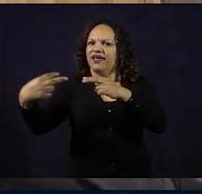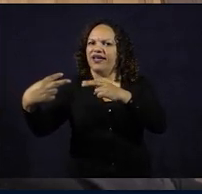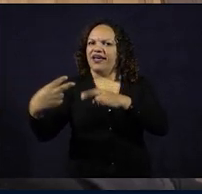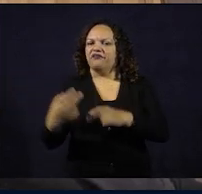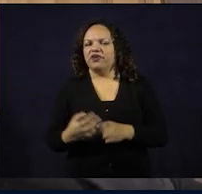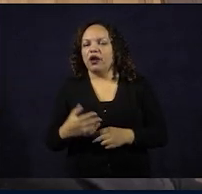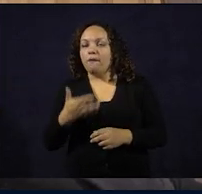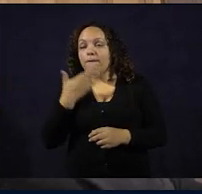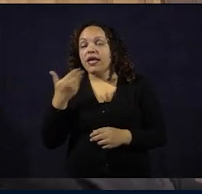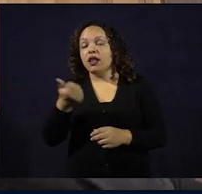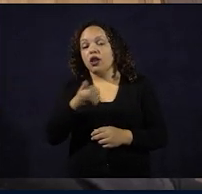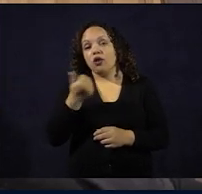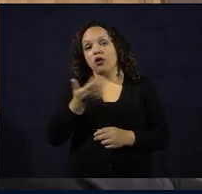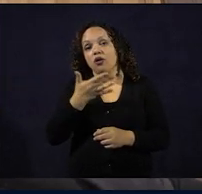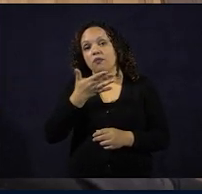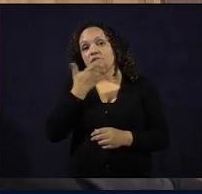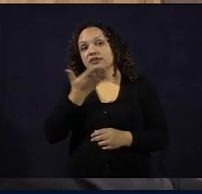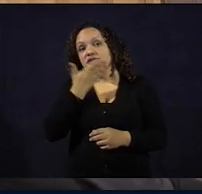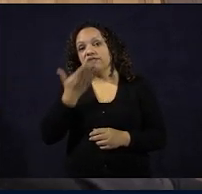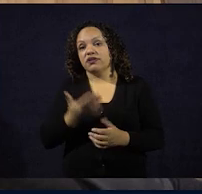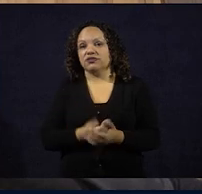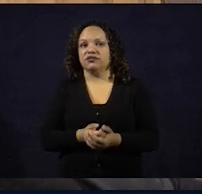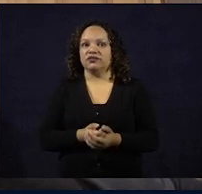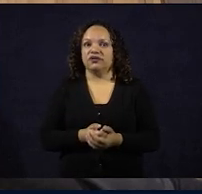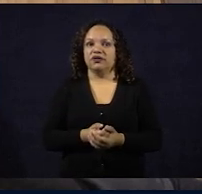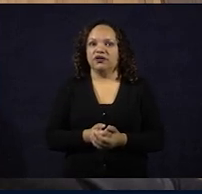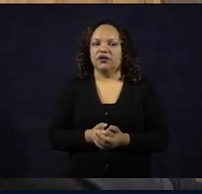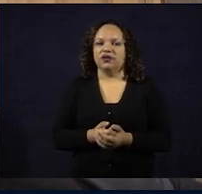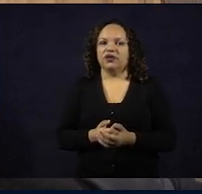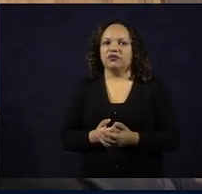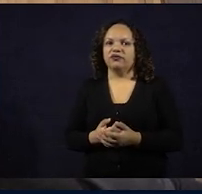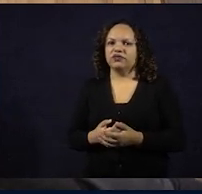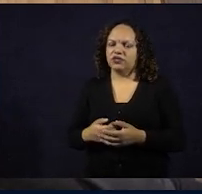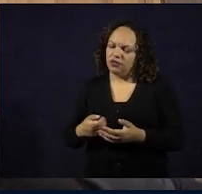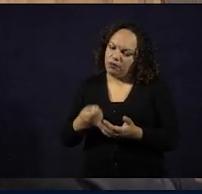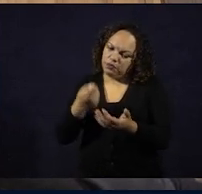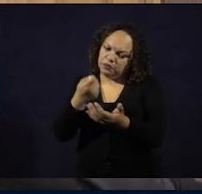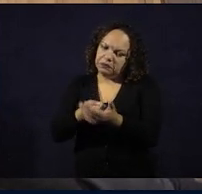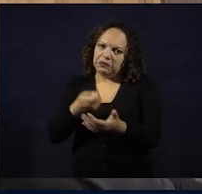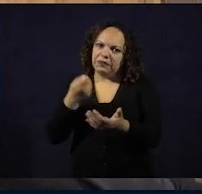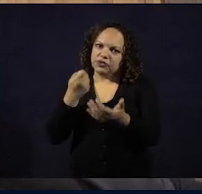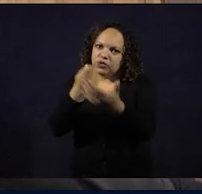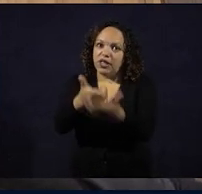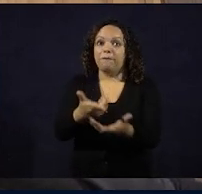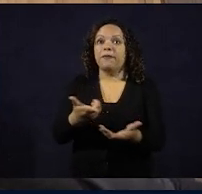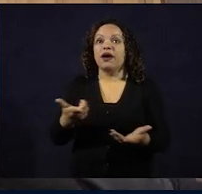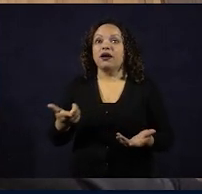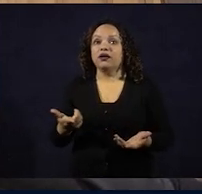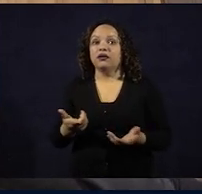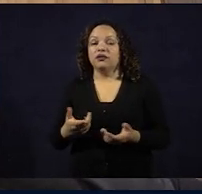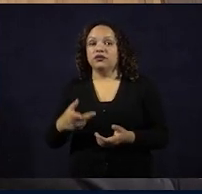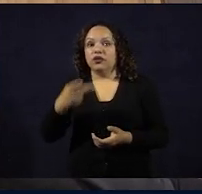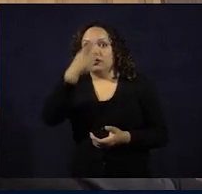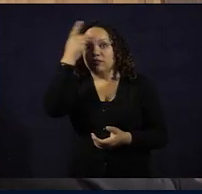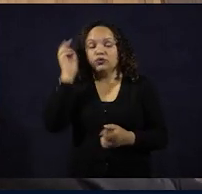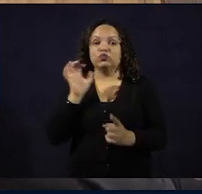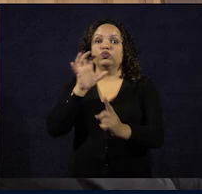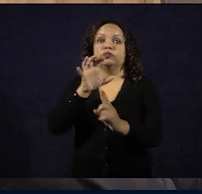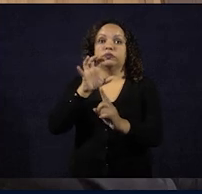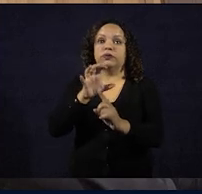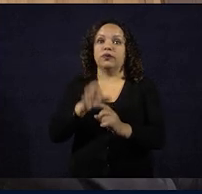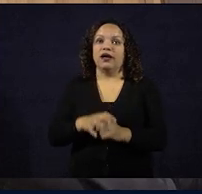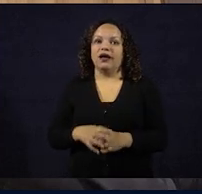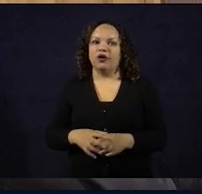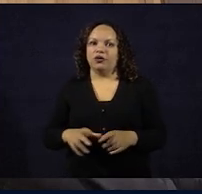mais fácil né que no fim você tá captando um dinheiro só tô investindo em você por um pelo zoom é mais